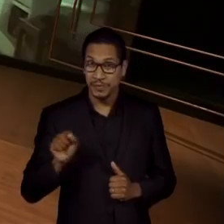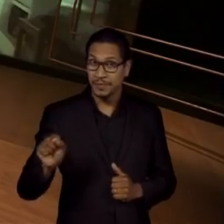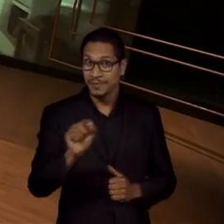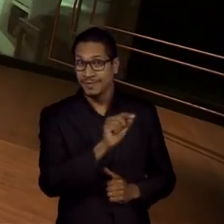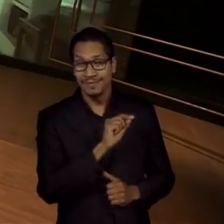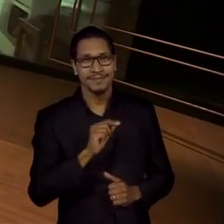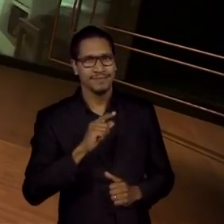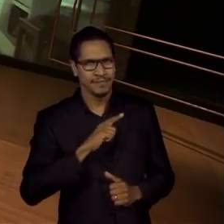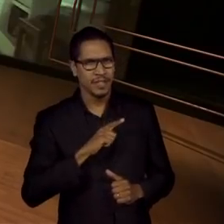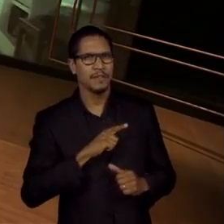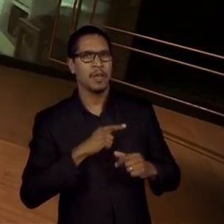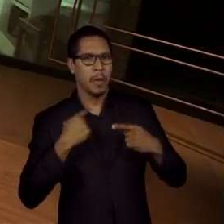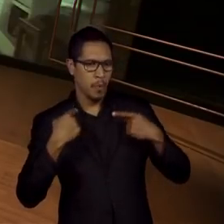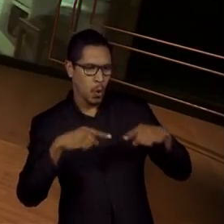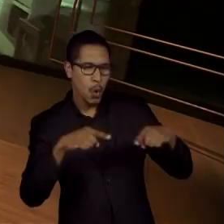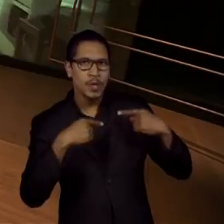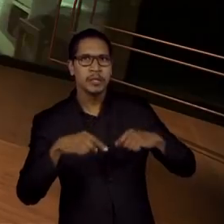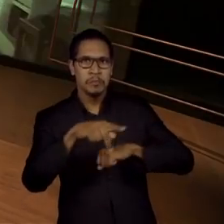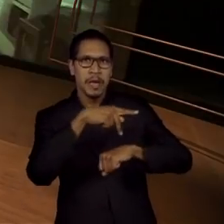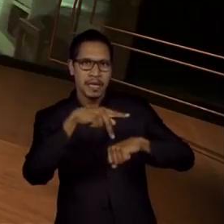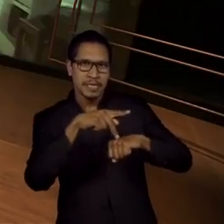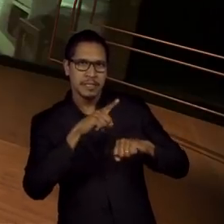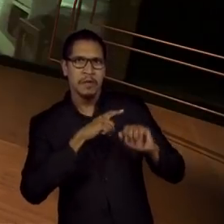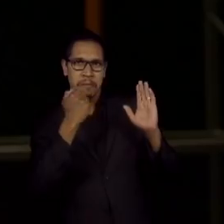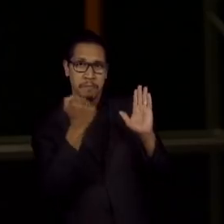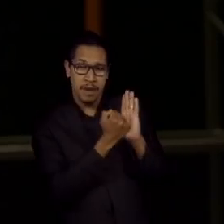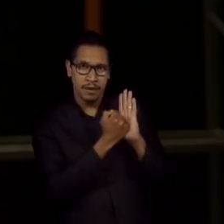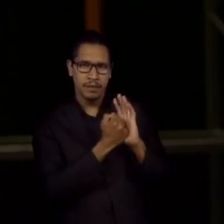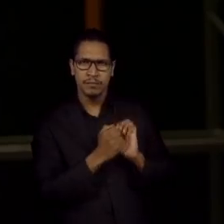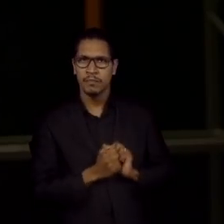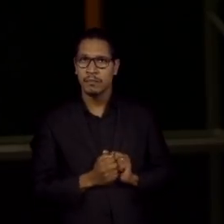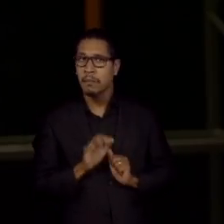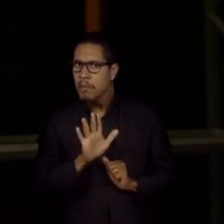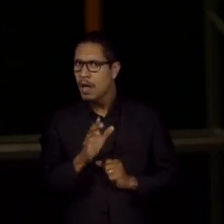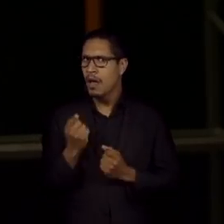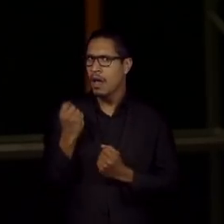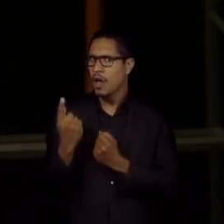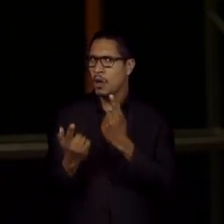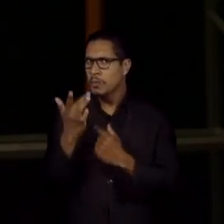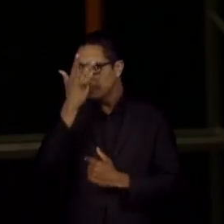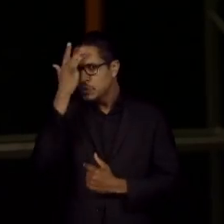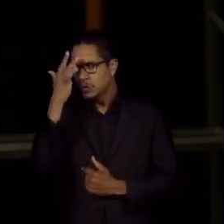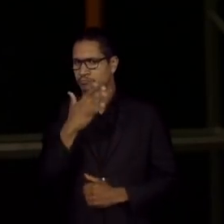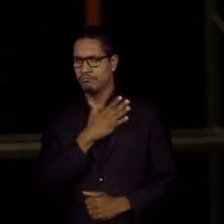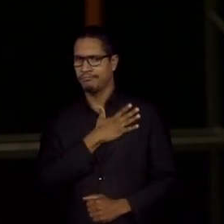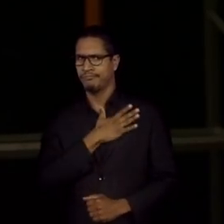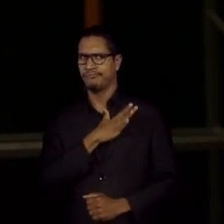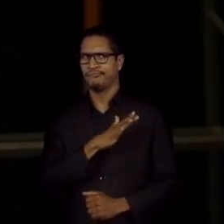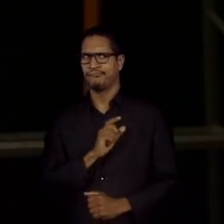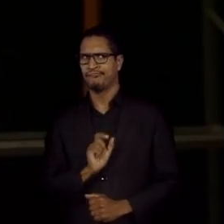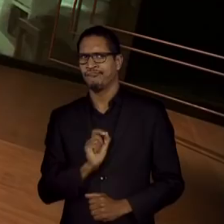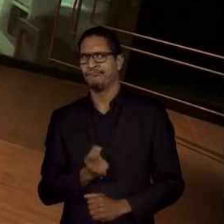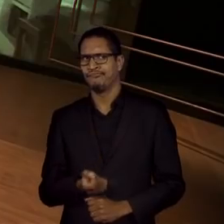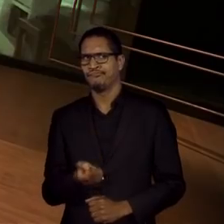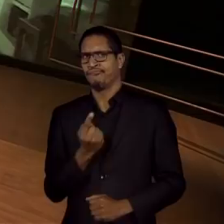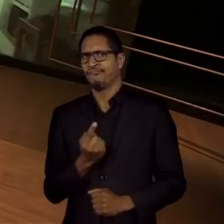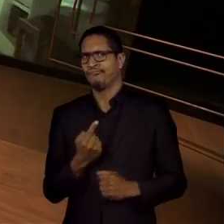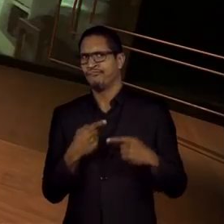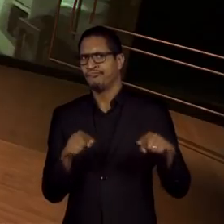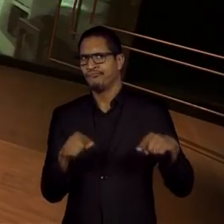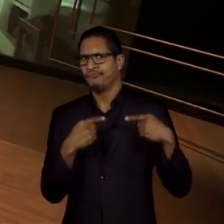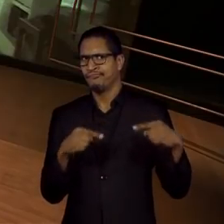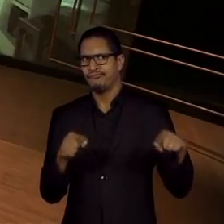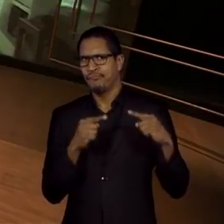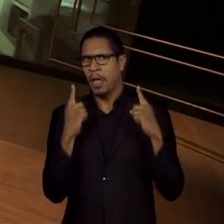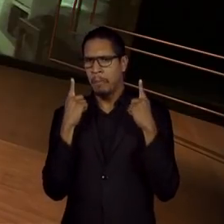panorama musical do país, mas tinha muita gente que torcia o nariz, né? Para essa garotada que estava fazendo uma música nova, mais